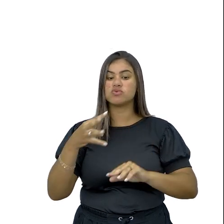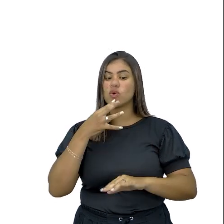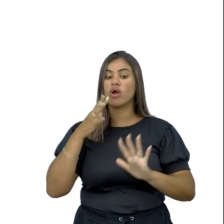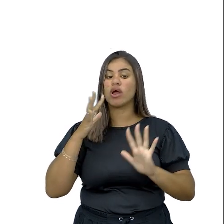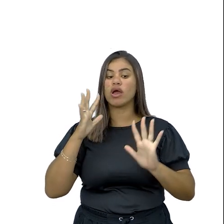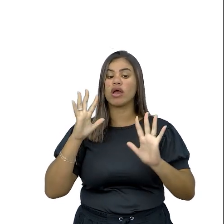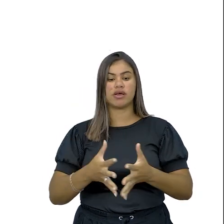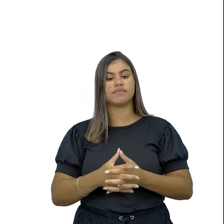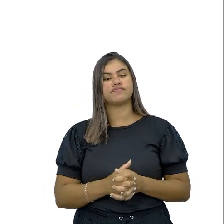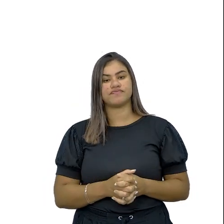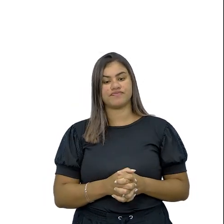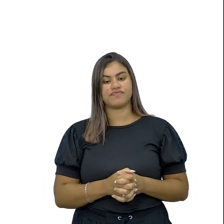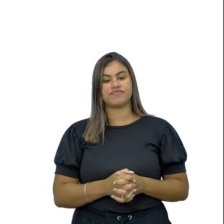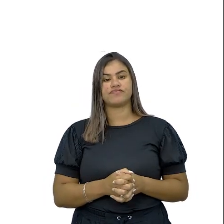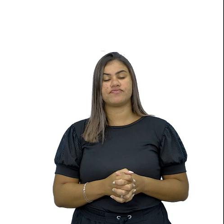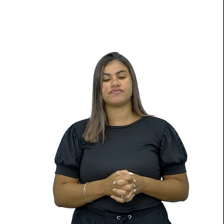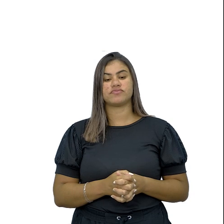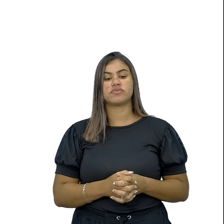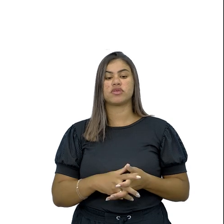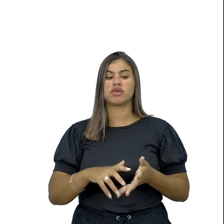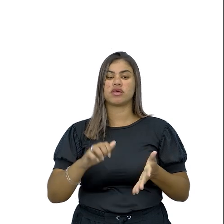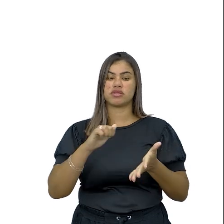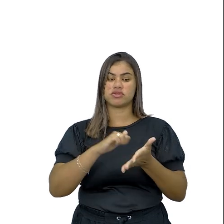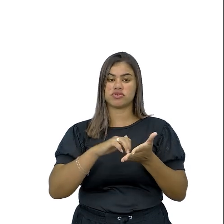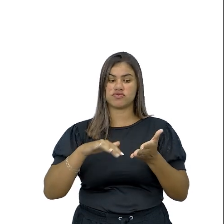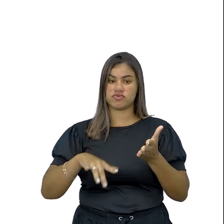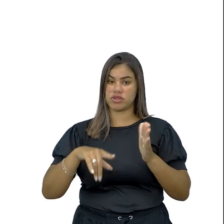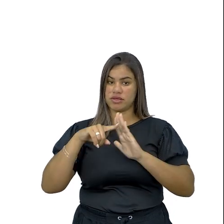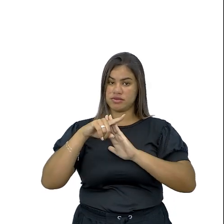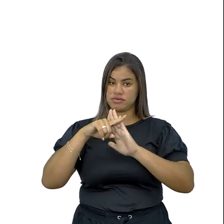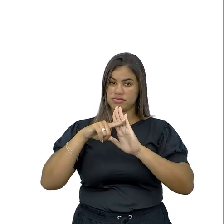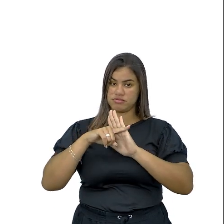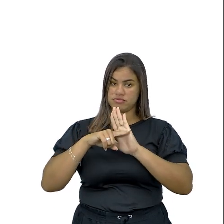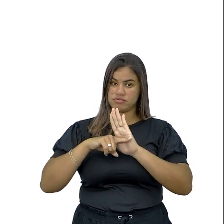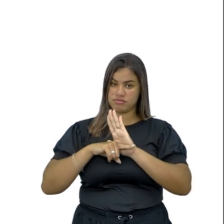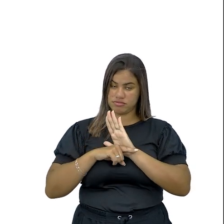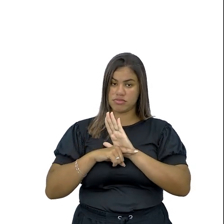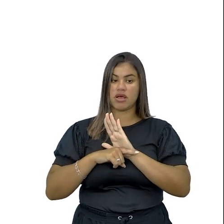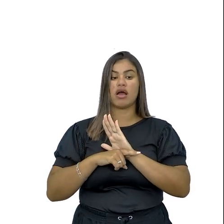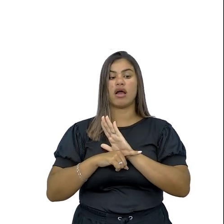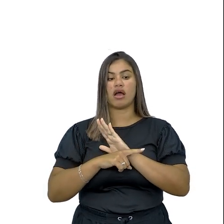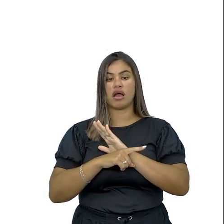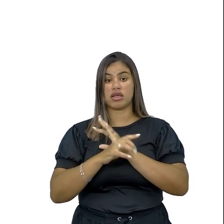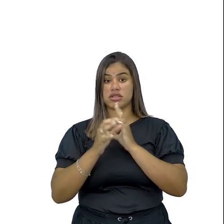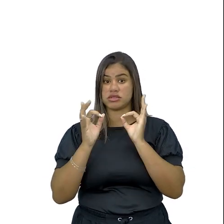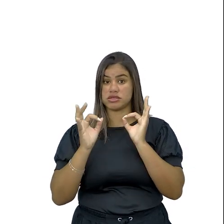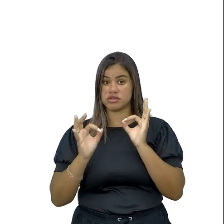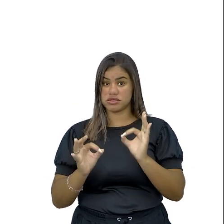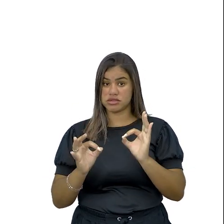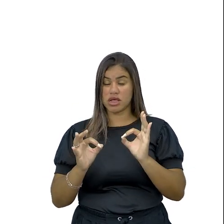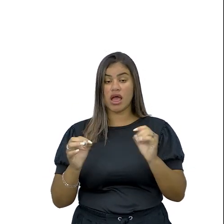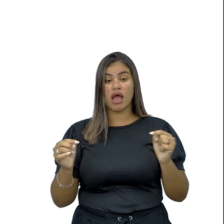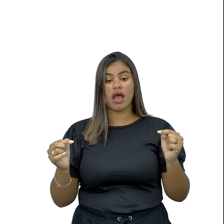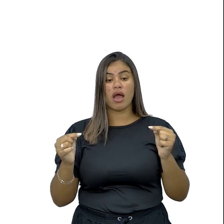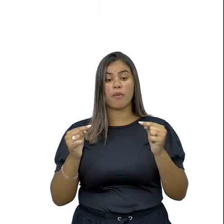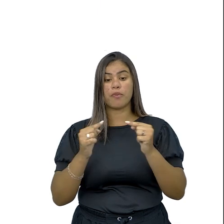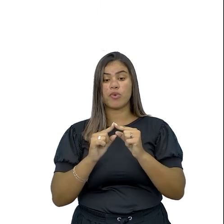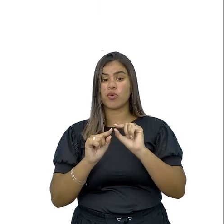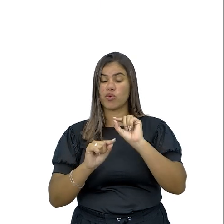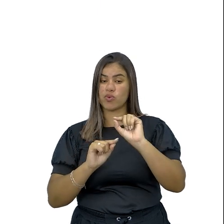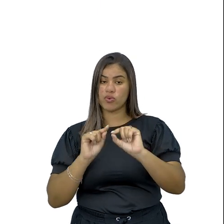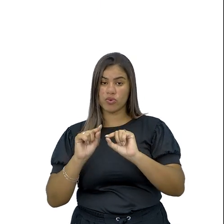conhecidos. As atividades investigativas, tá certo? De confirmação, ainda